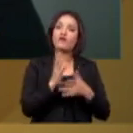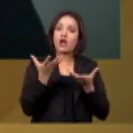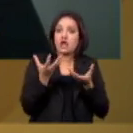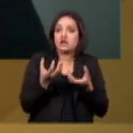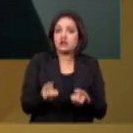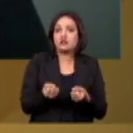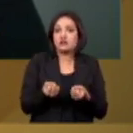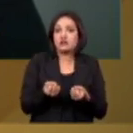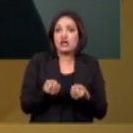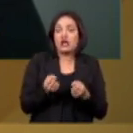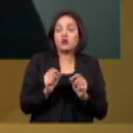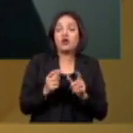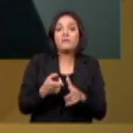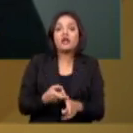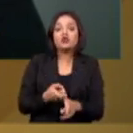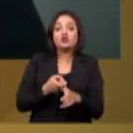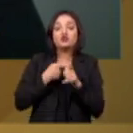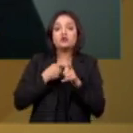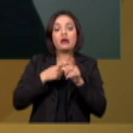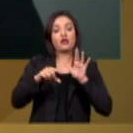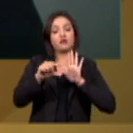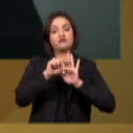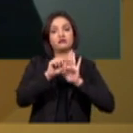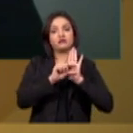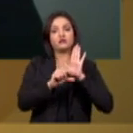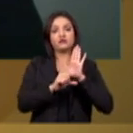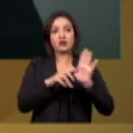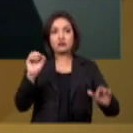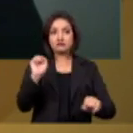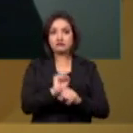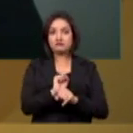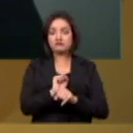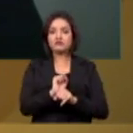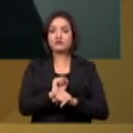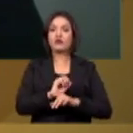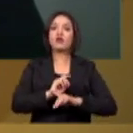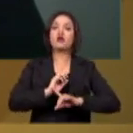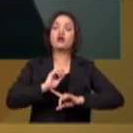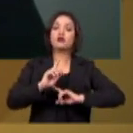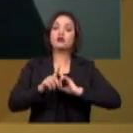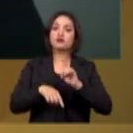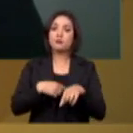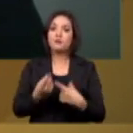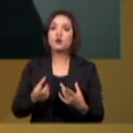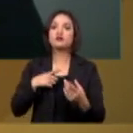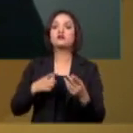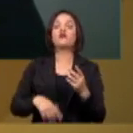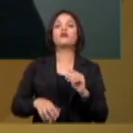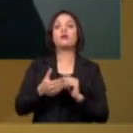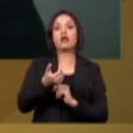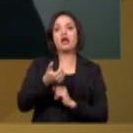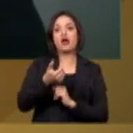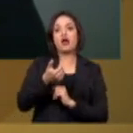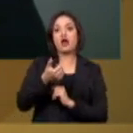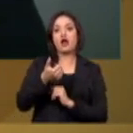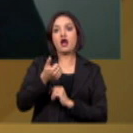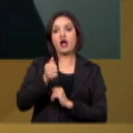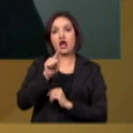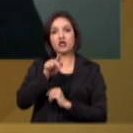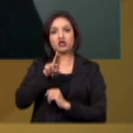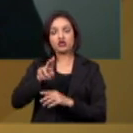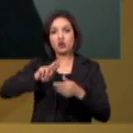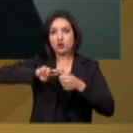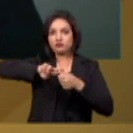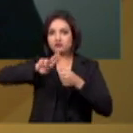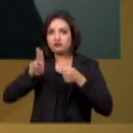passe para suspender os dispositivos impugnados a manifestação da advocacia-geral da união